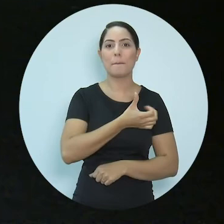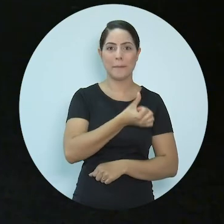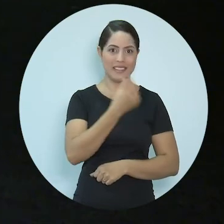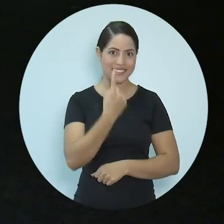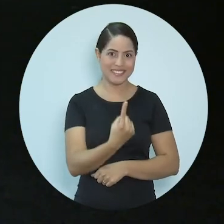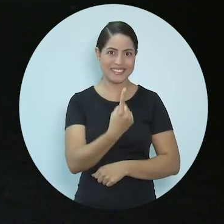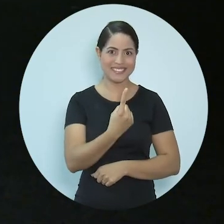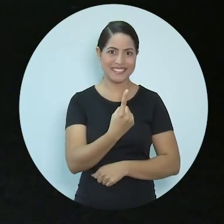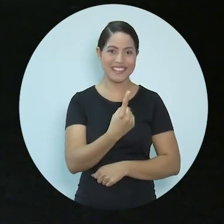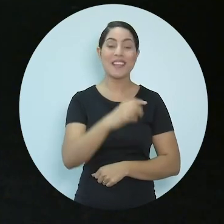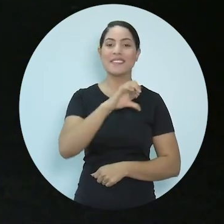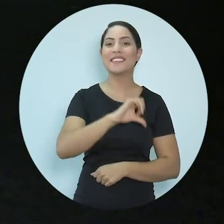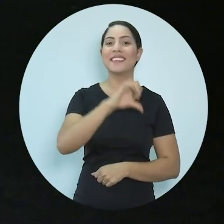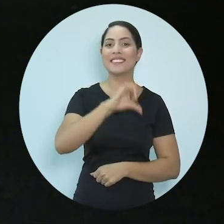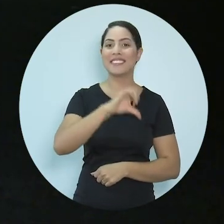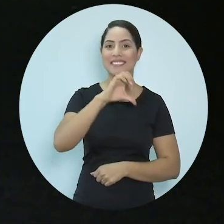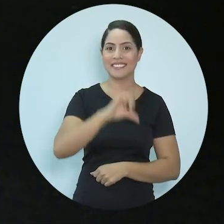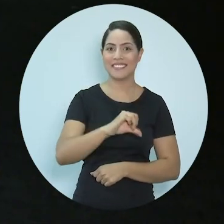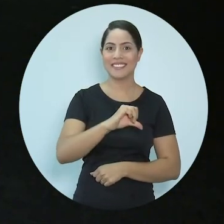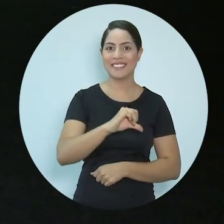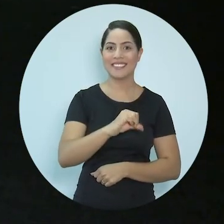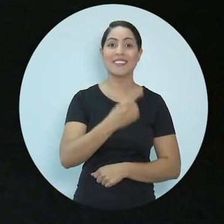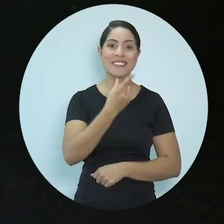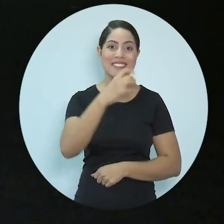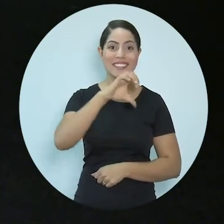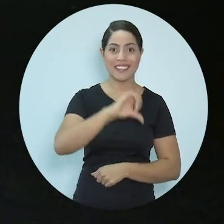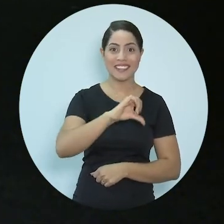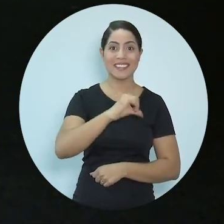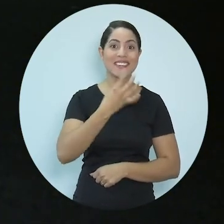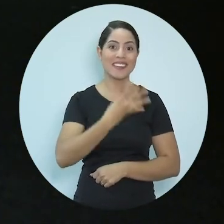gente. DDD 61, telefone